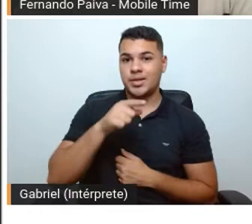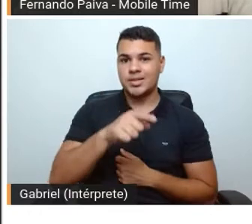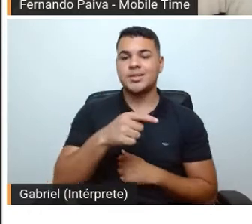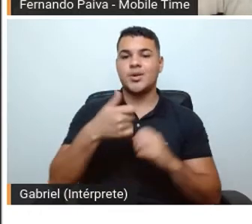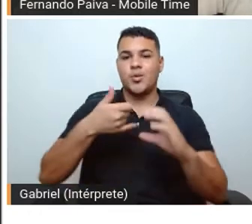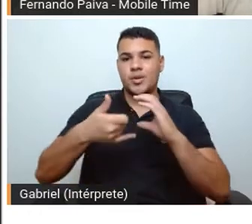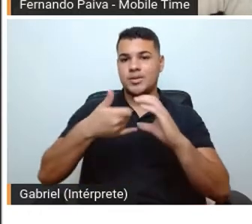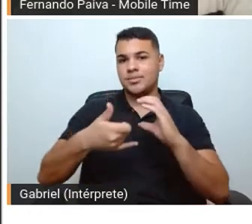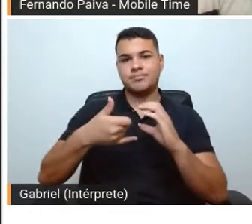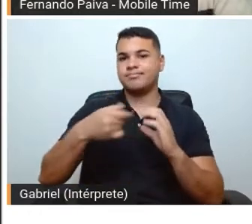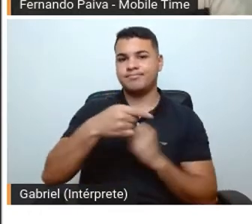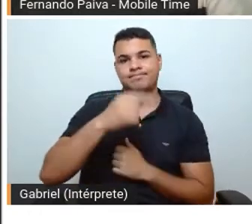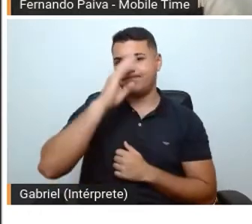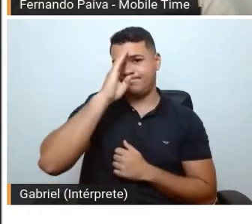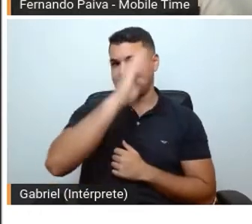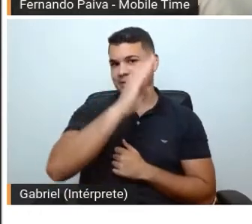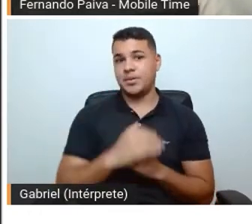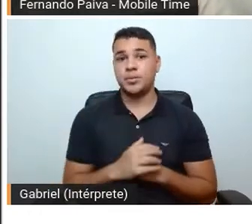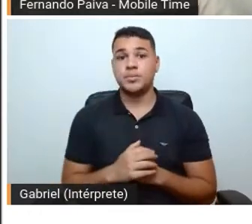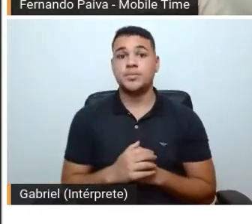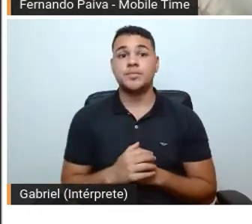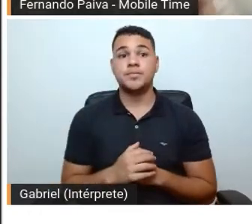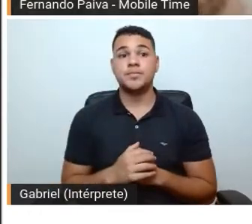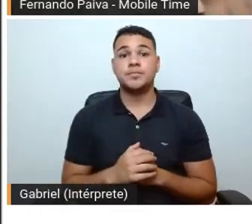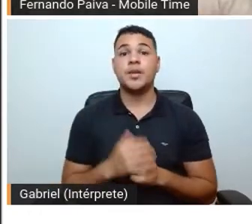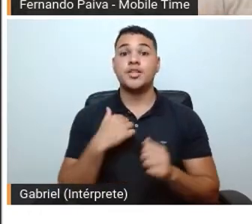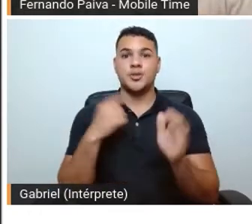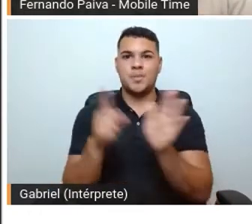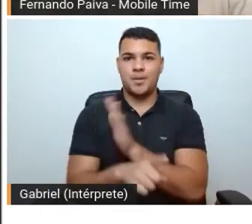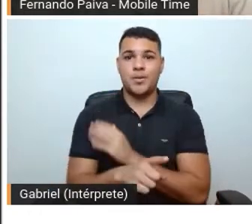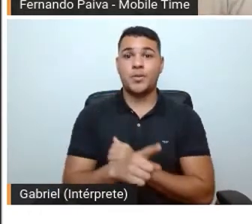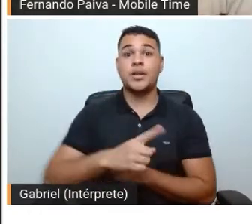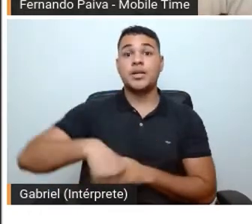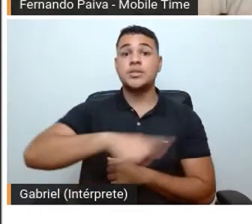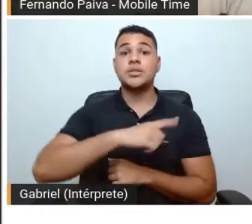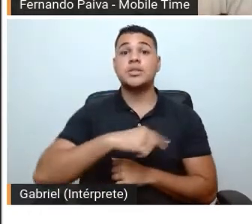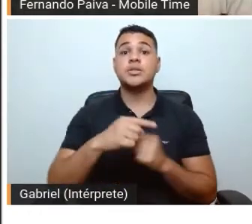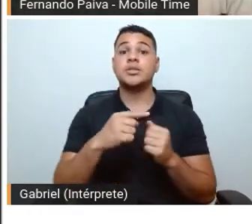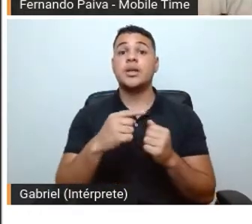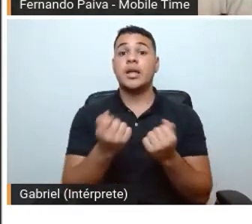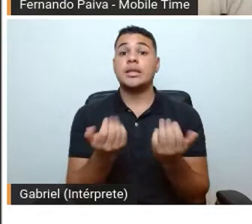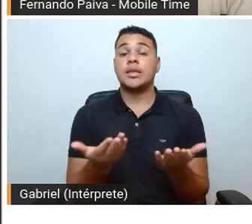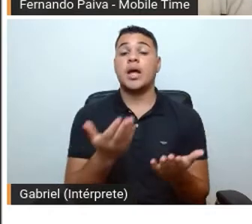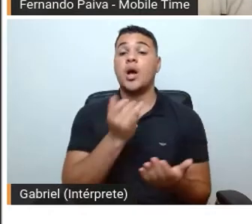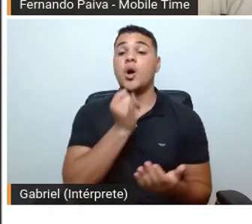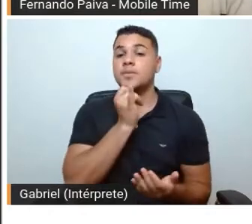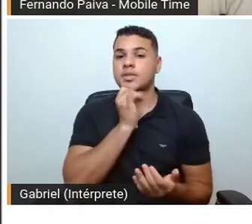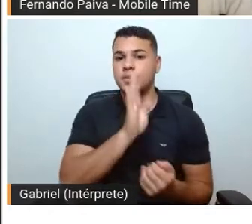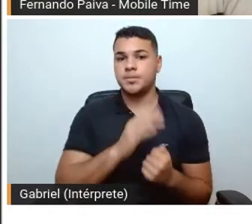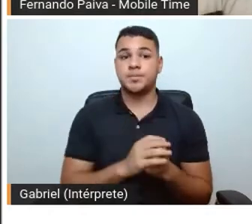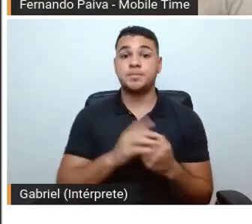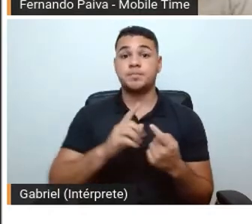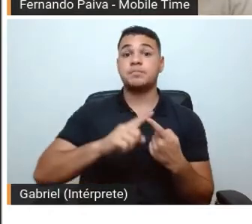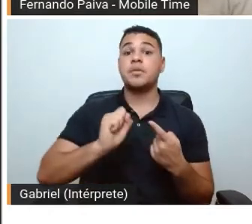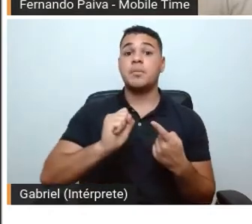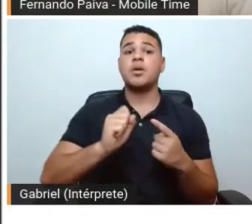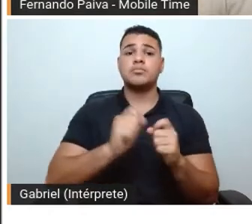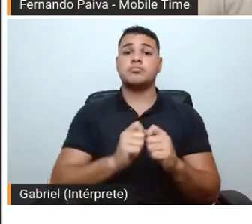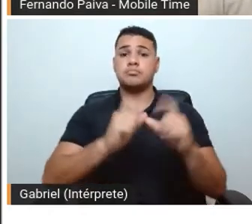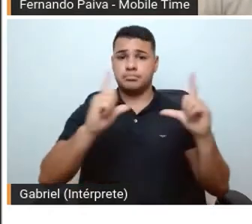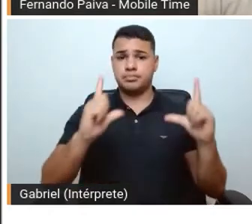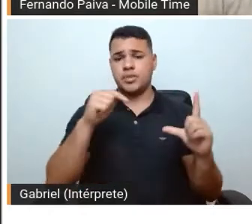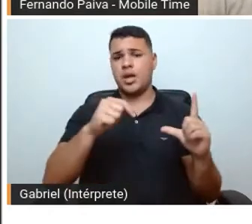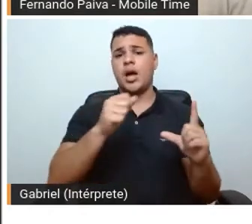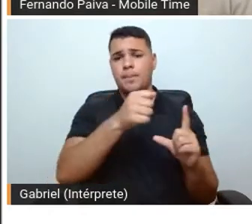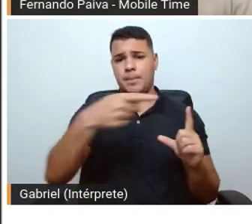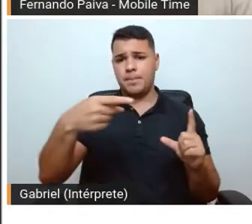lidera 90 quando espaços Pergunta a gente das seguintes opções professores elas podem responder que abriu aquele aplicativo todo dia